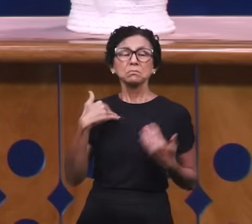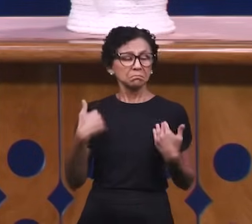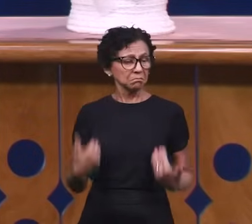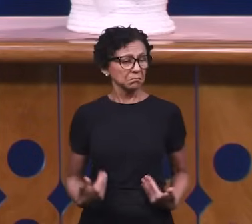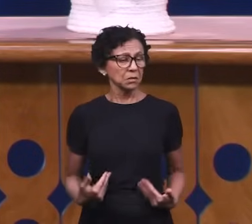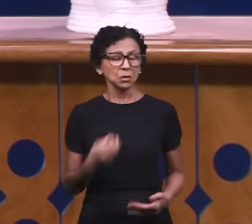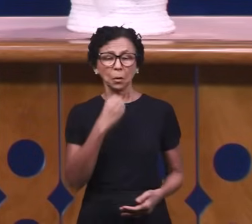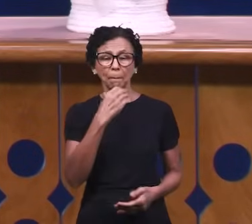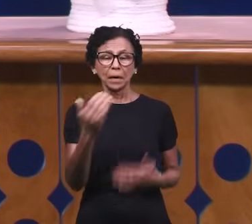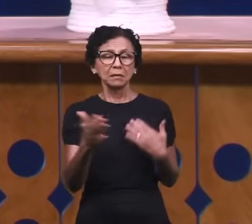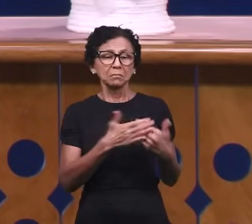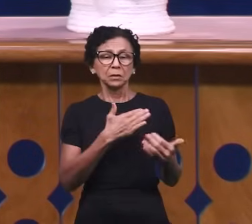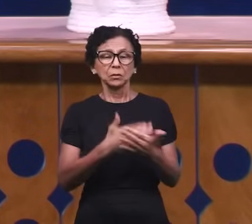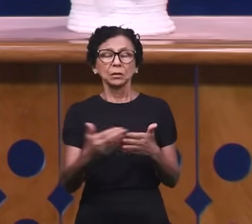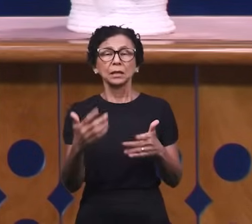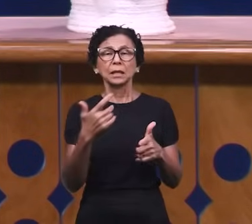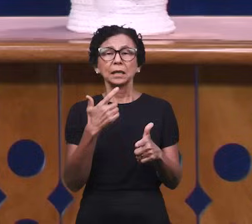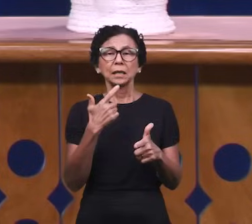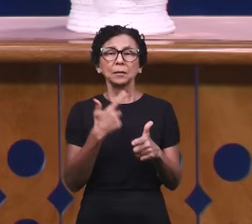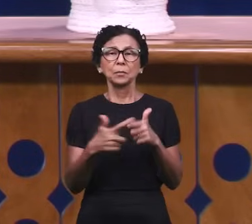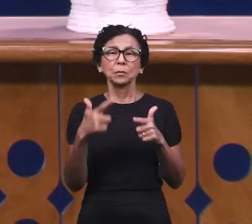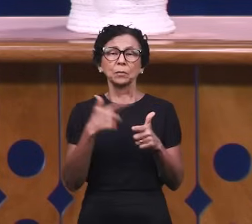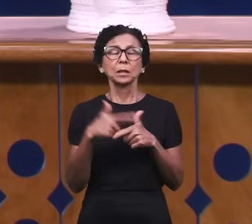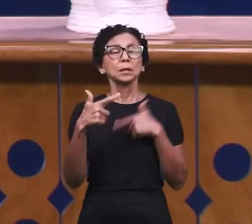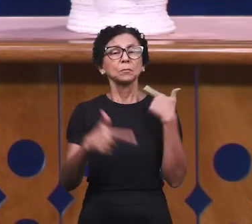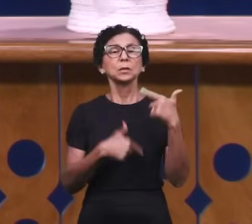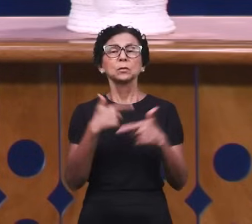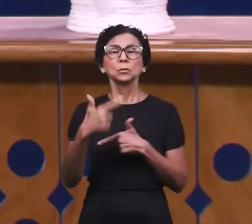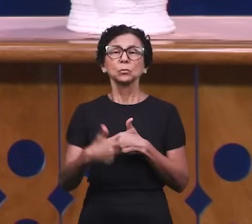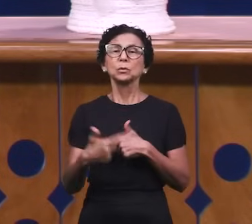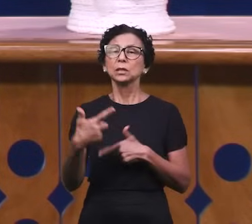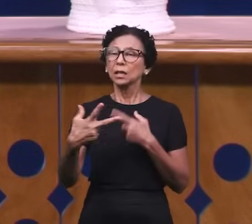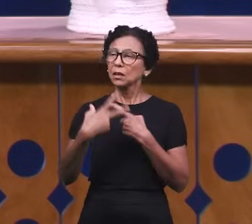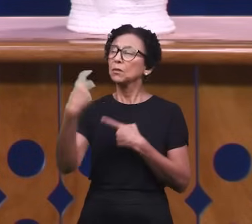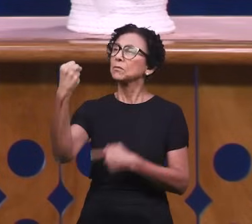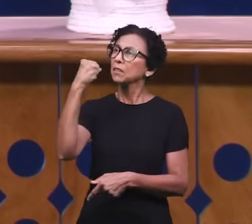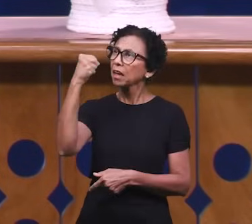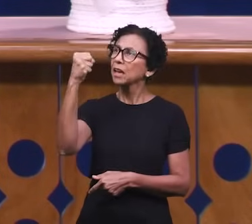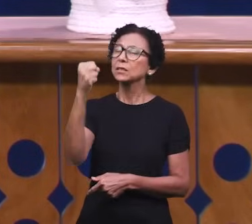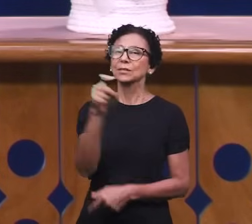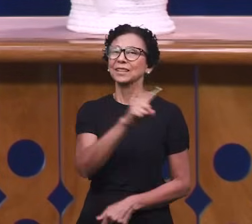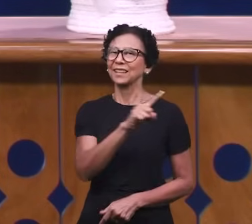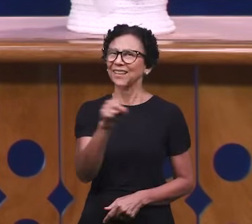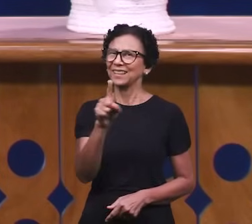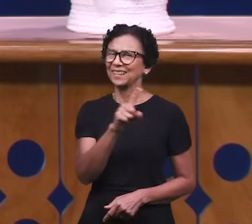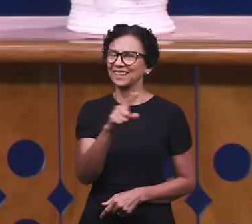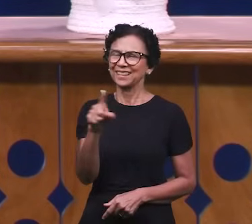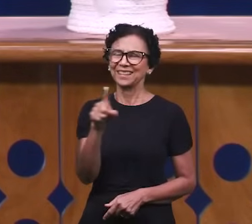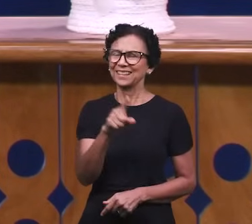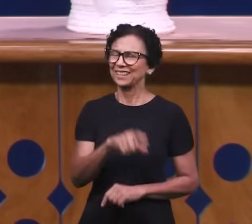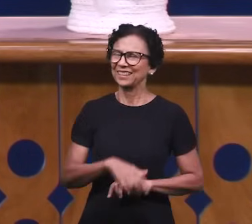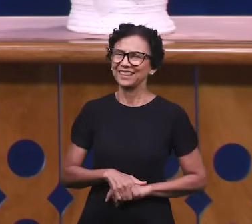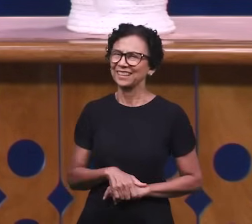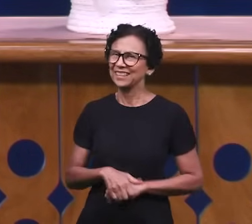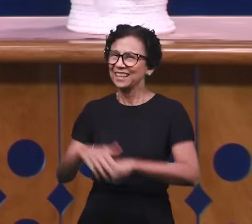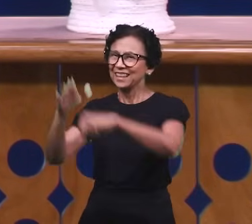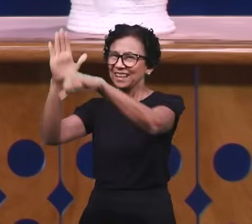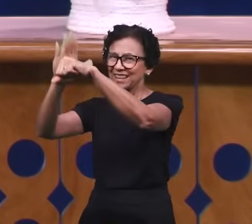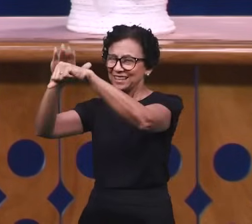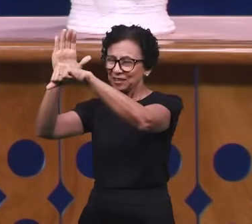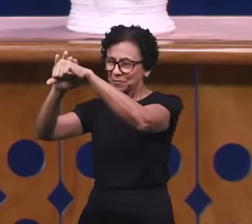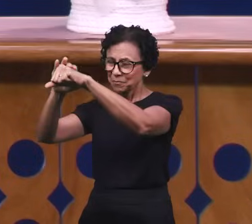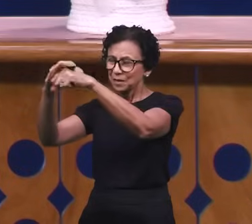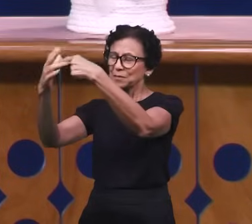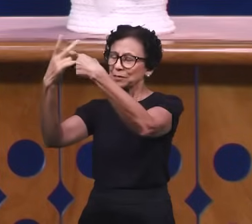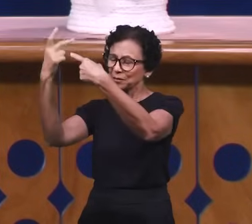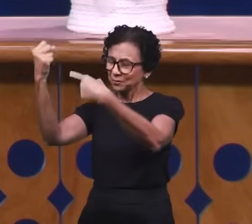até bem, estou muito bom, estou pronto para qualquer batalha. Não, mas a força é do Senhor, a vitória é do nosso Deus. Por